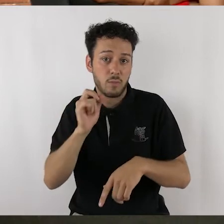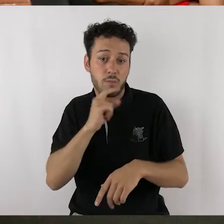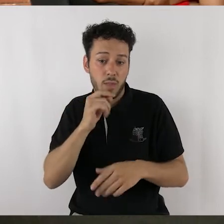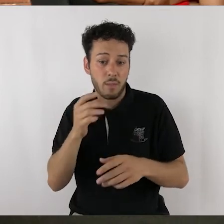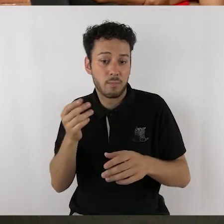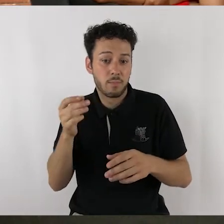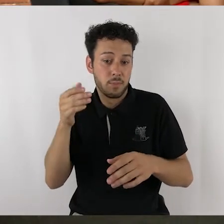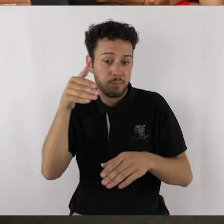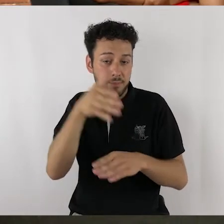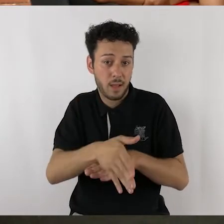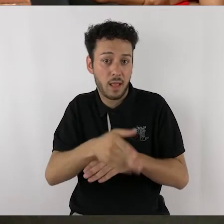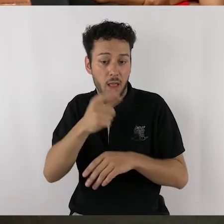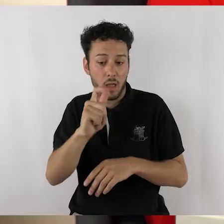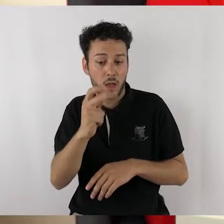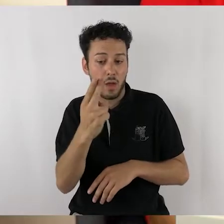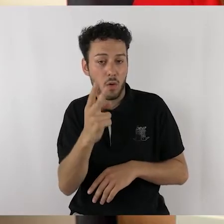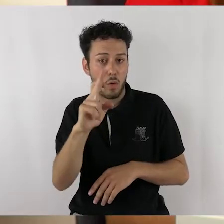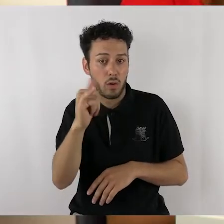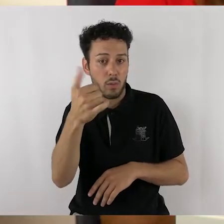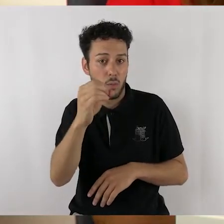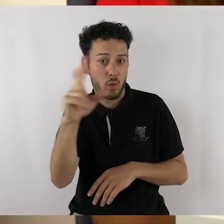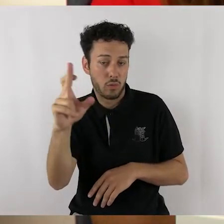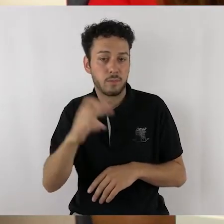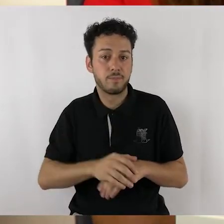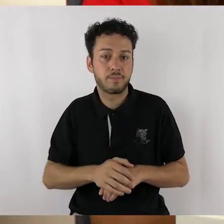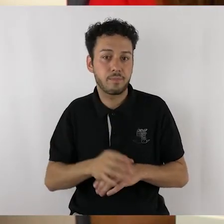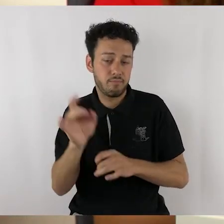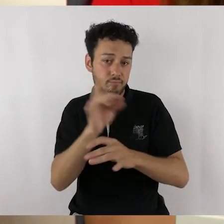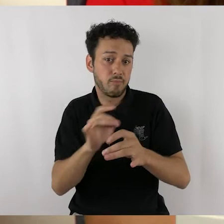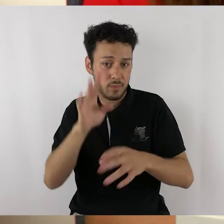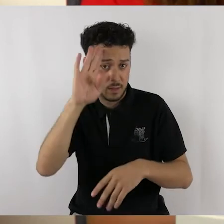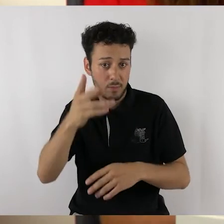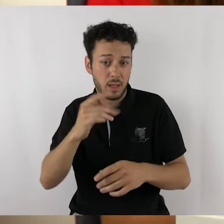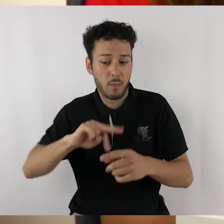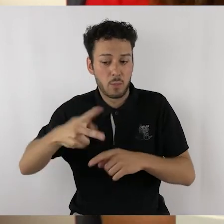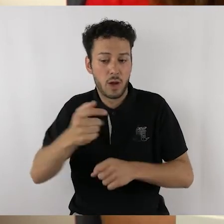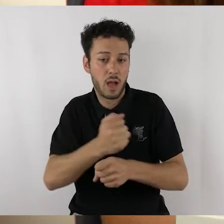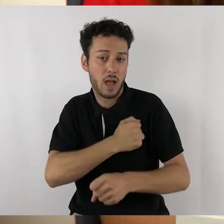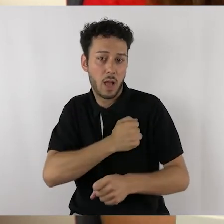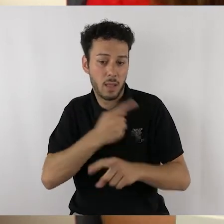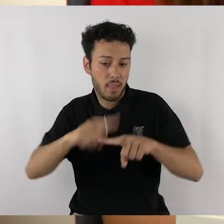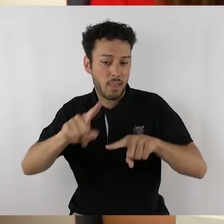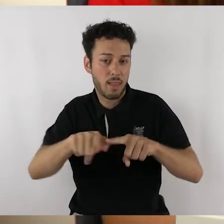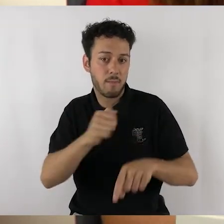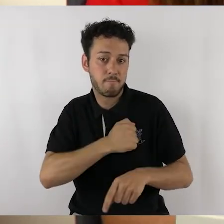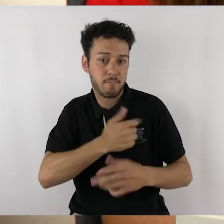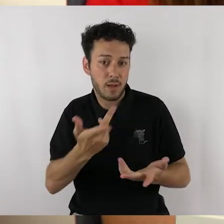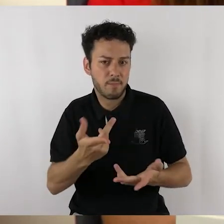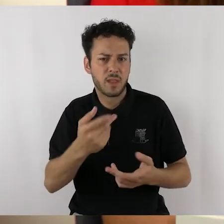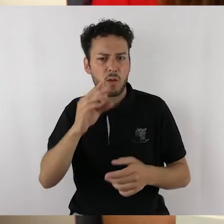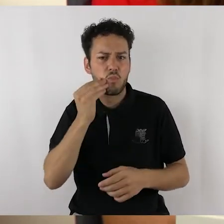está disponível na indexada à euribor e por outro lado já falaste aqui algumas vezes sobre a transferência de crédito habitação